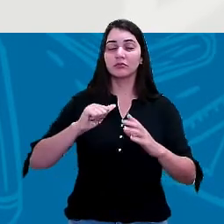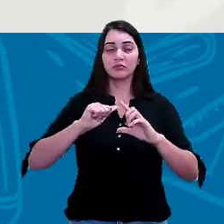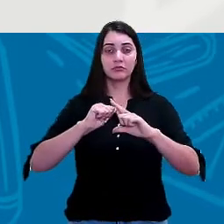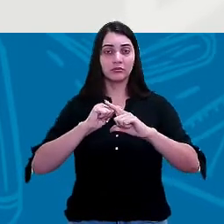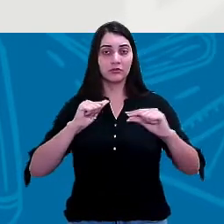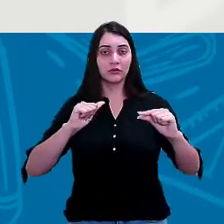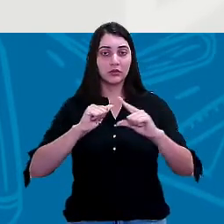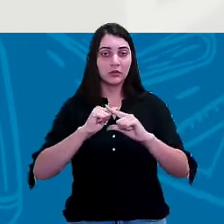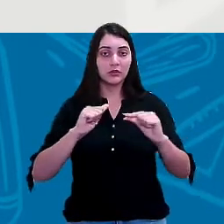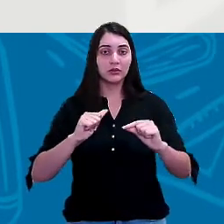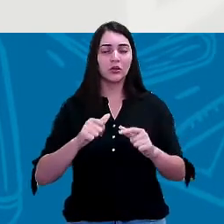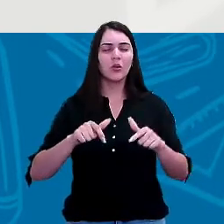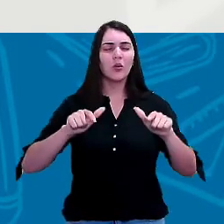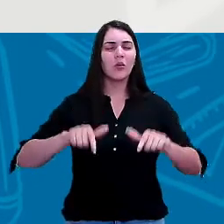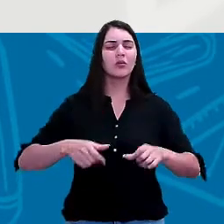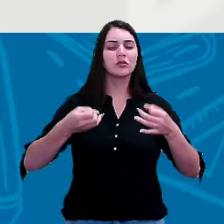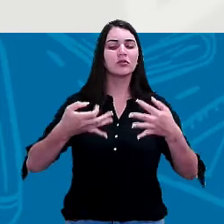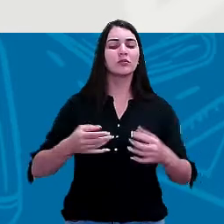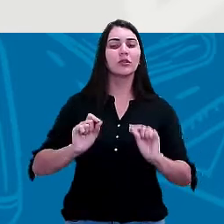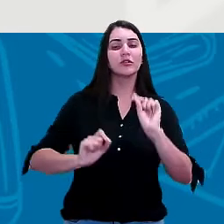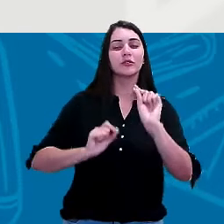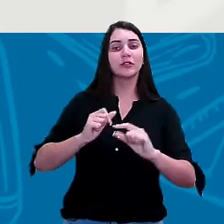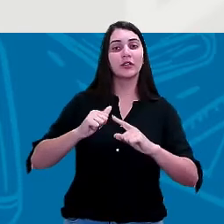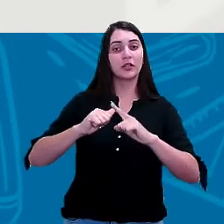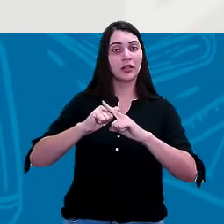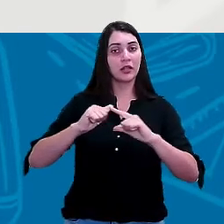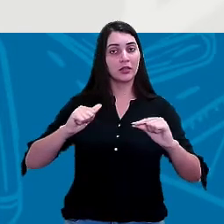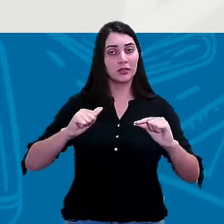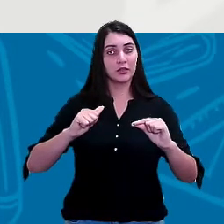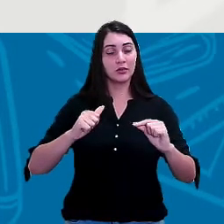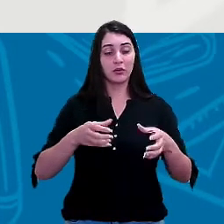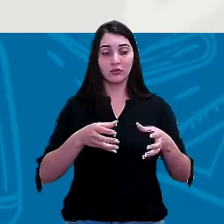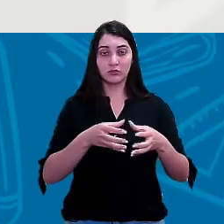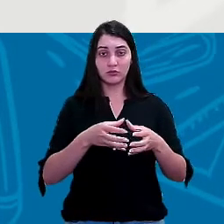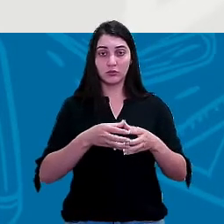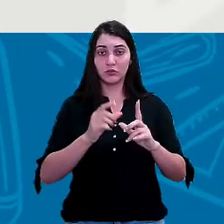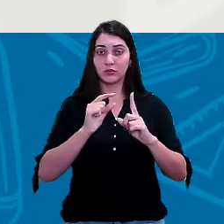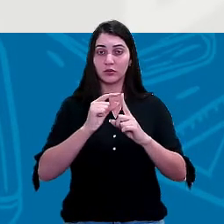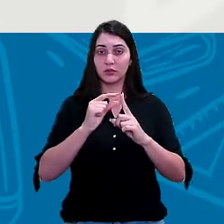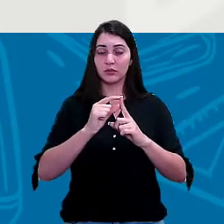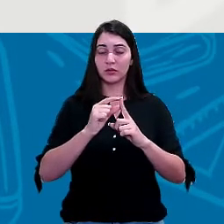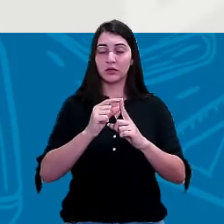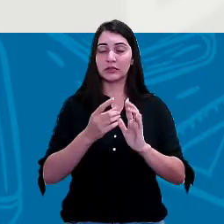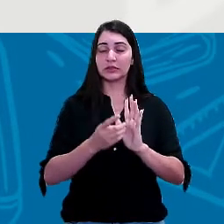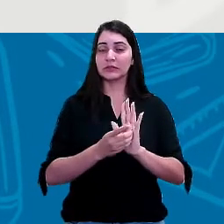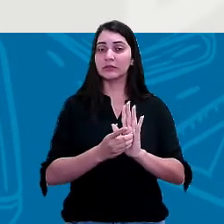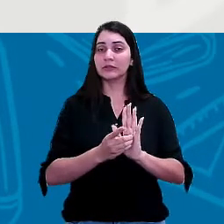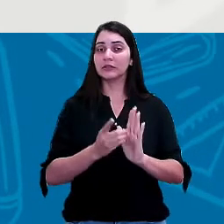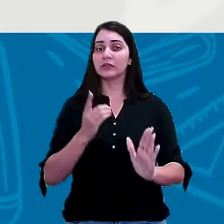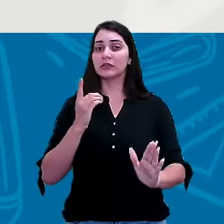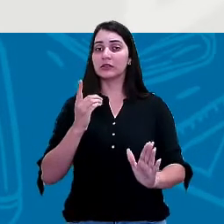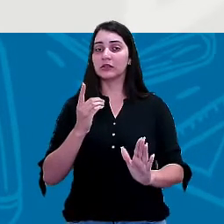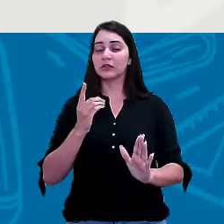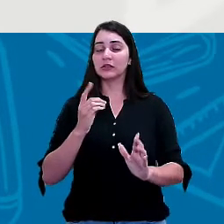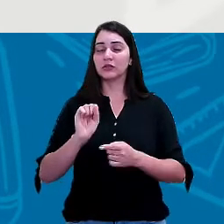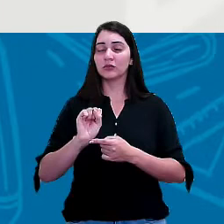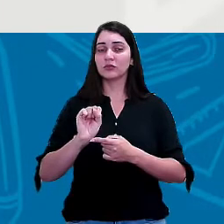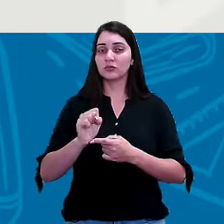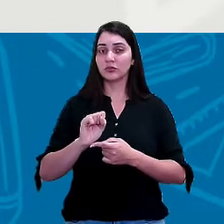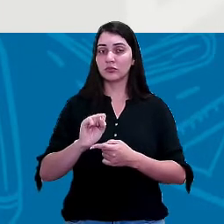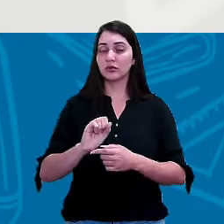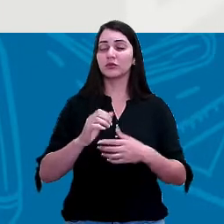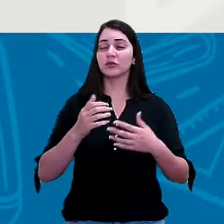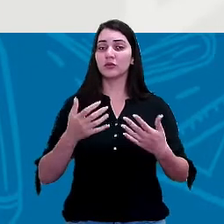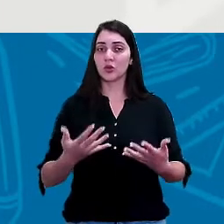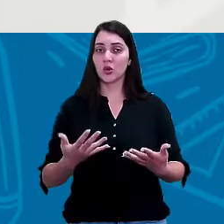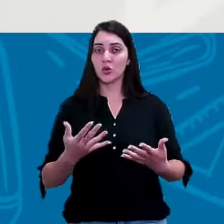onde diz aqui que o artigo é a classe de palavras que antecede o substantivo, ou